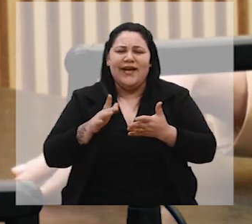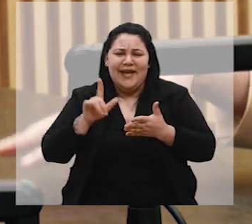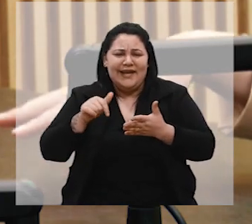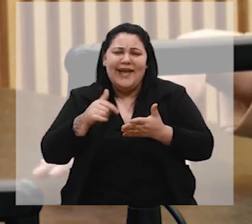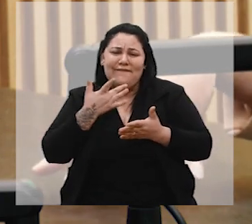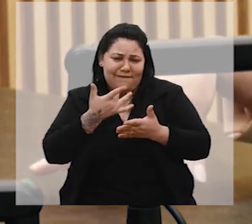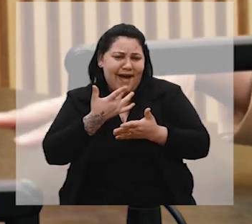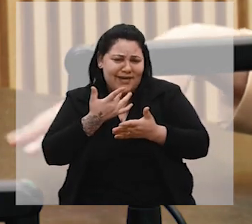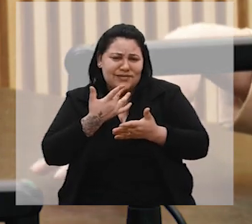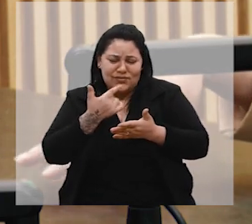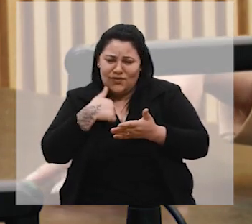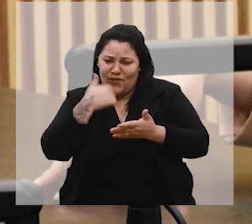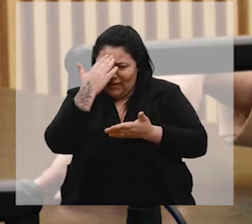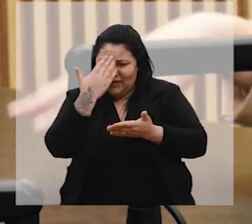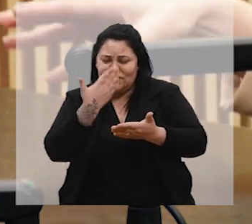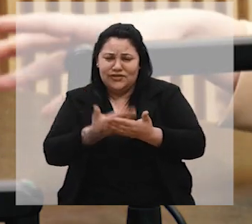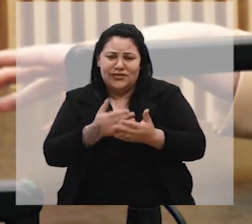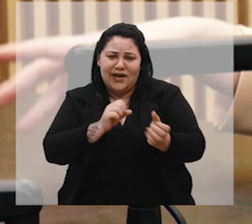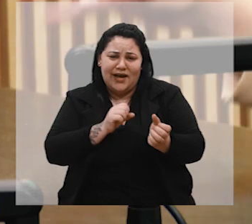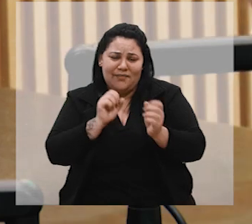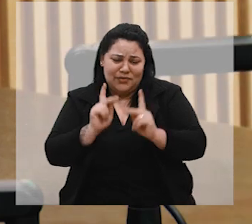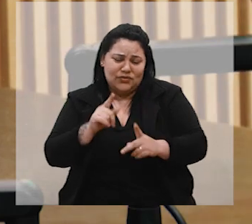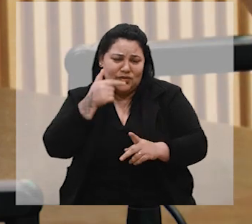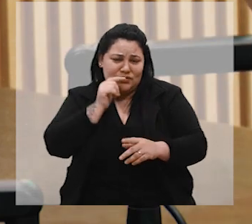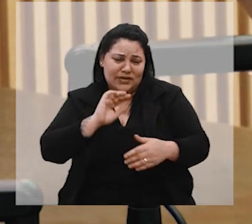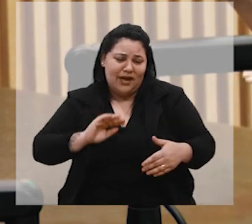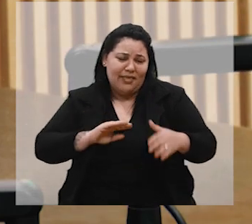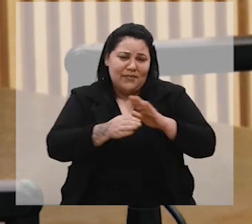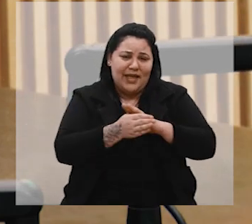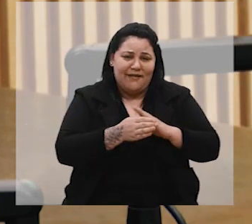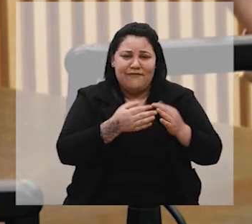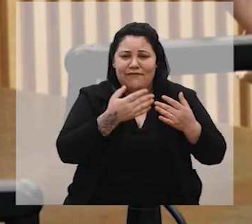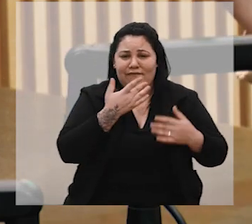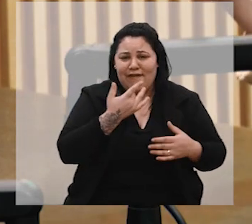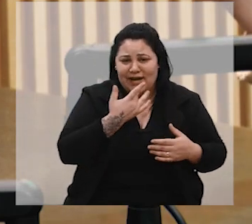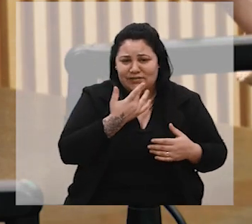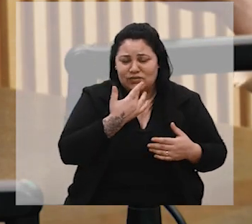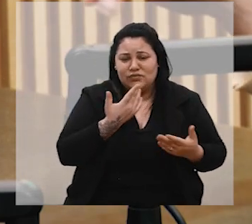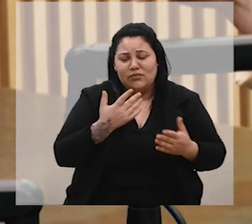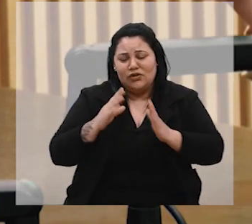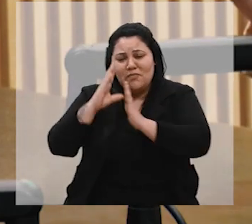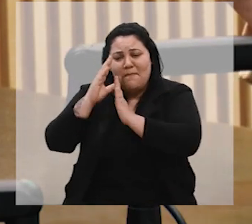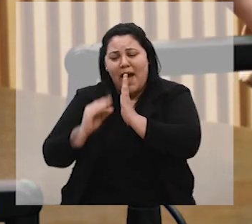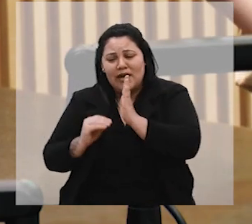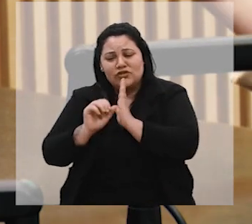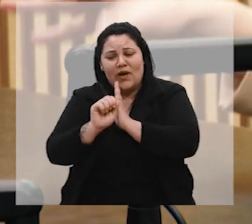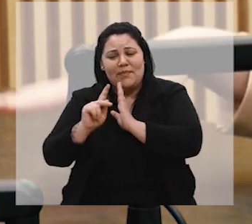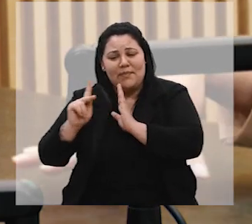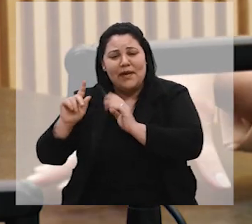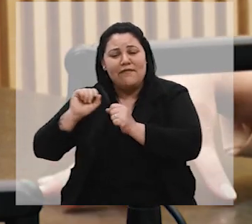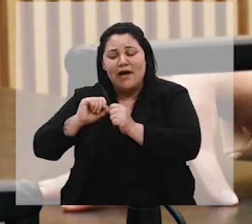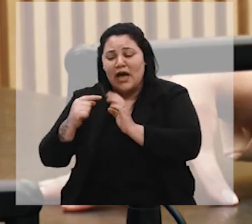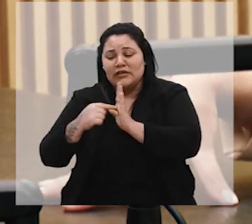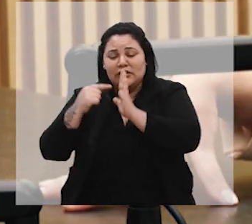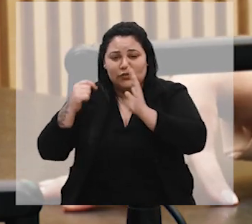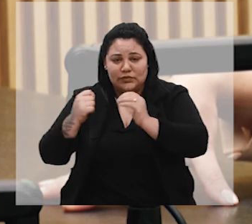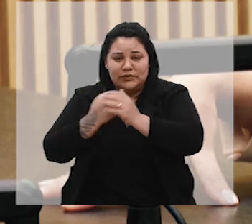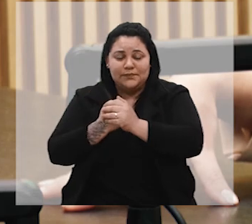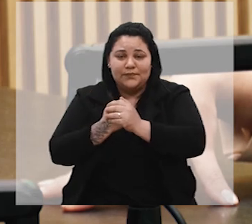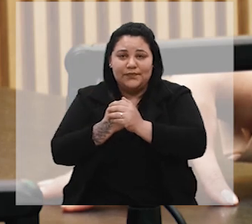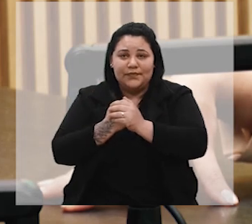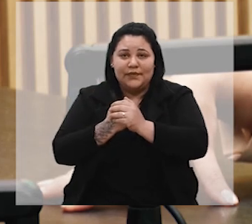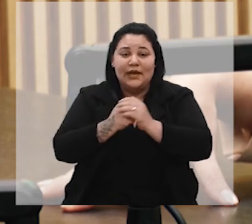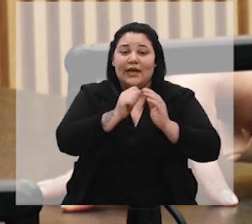fácil de usar, eu acredito que as pessoas se adaptem facilmente, ele é gratuito, você baixa o aplicativo, faz a sua denúncia. E eu acho que tu também já presenciou